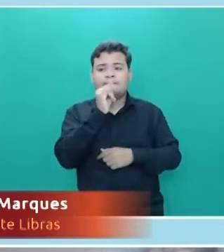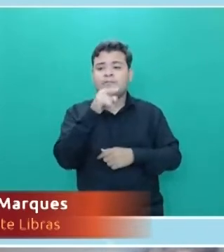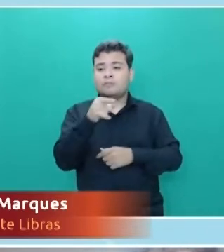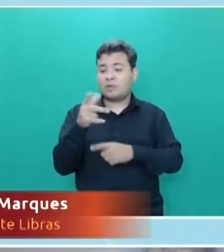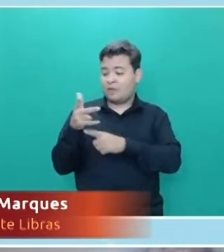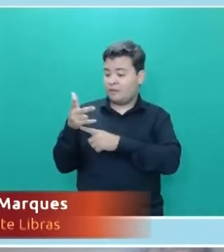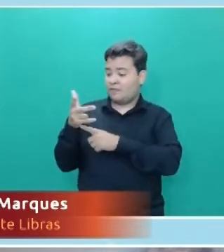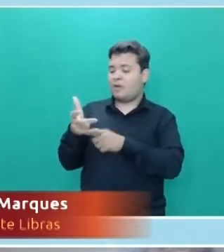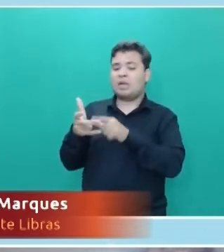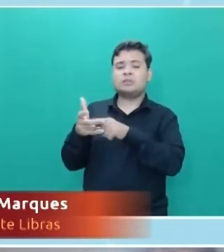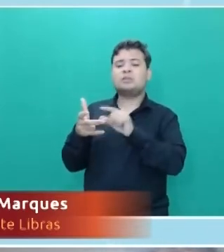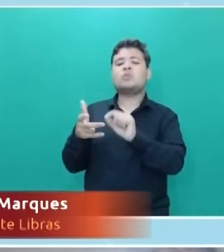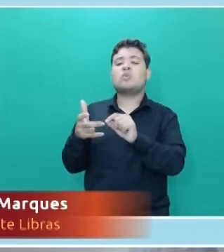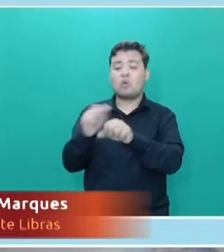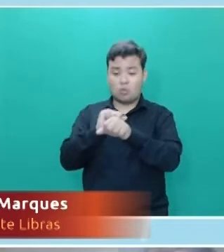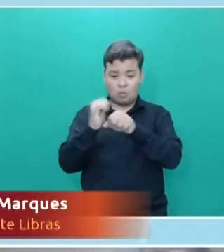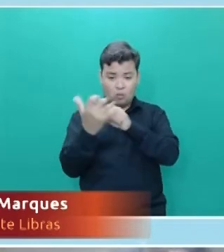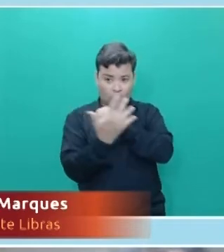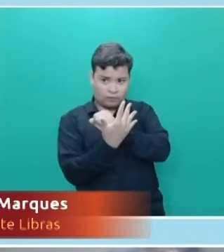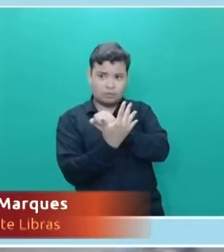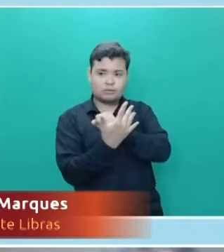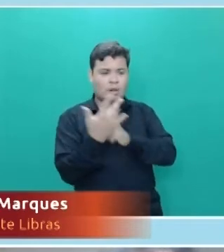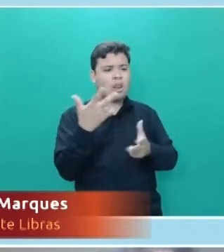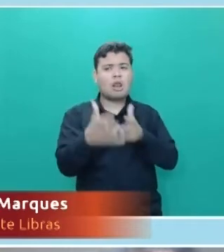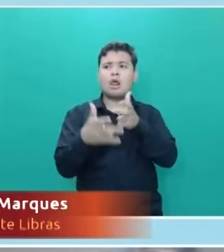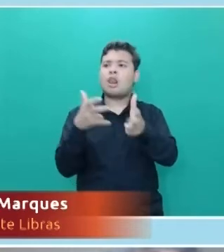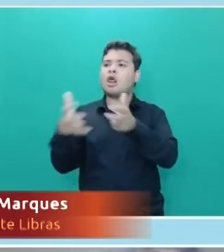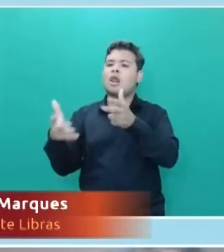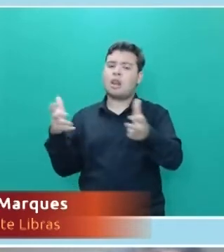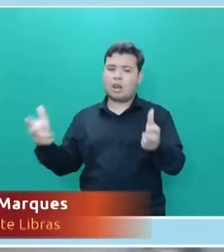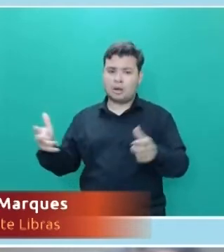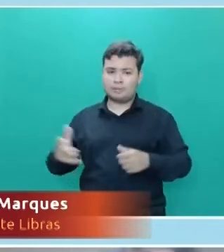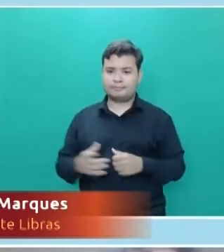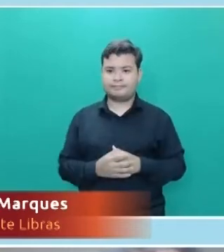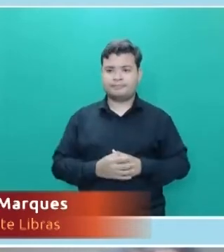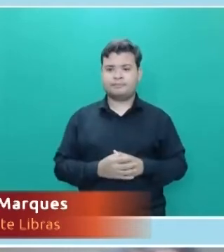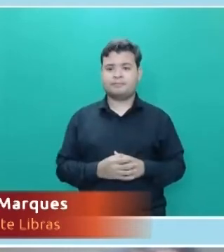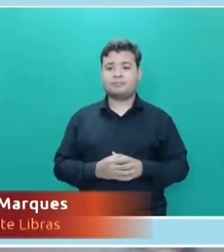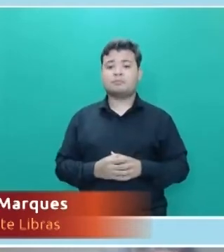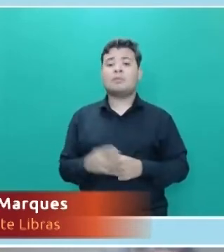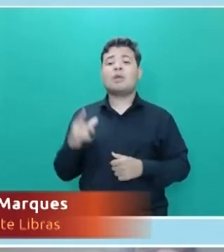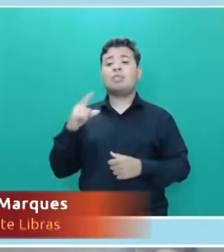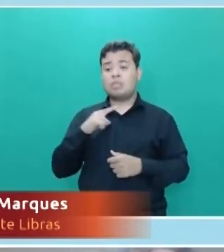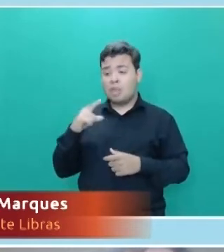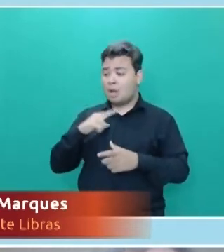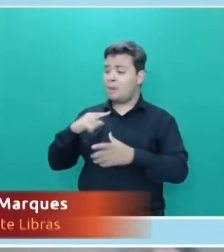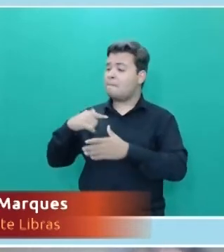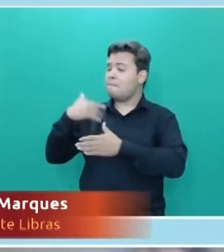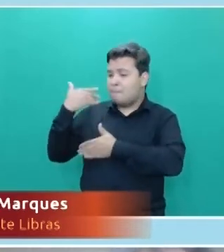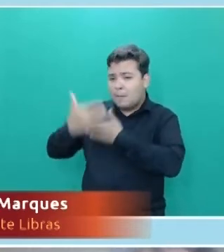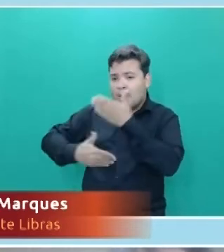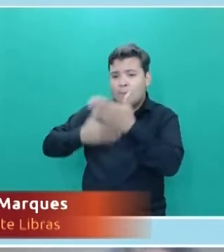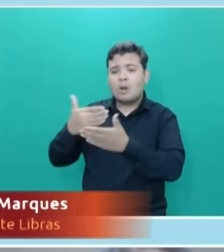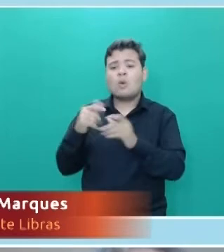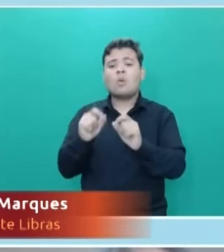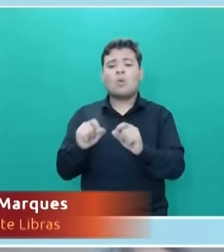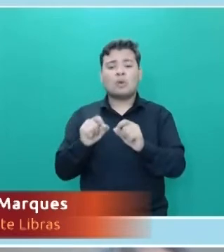a Covid-19. E aí a gente tem todo um processo das pessoas